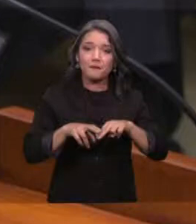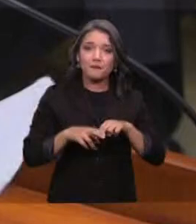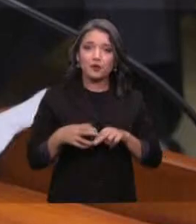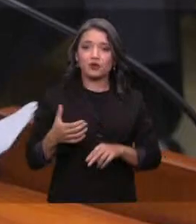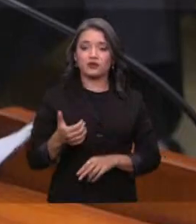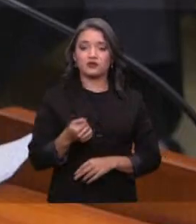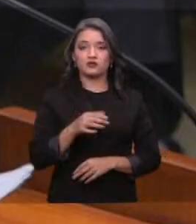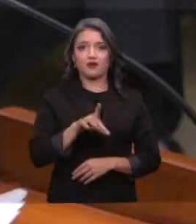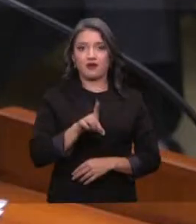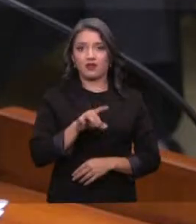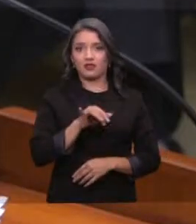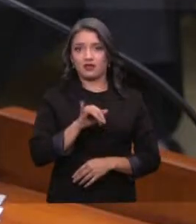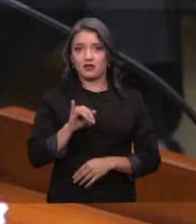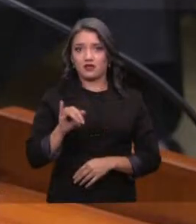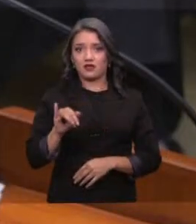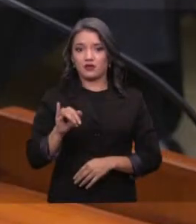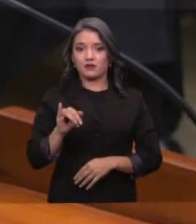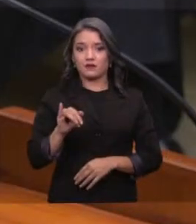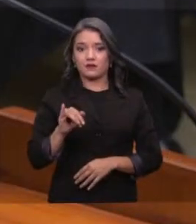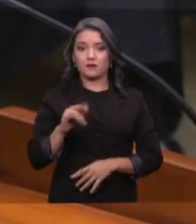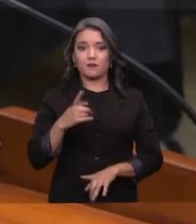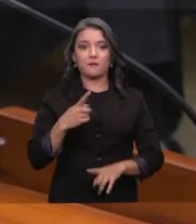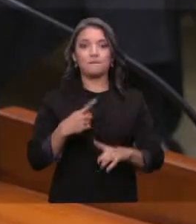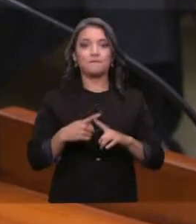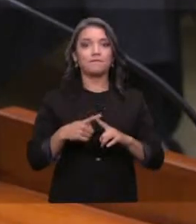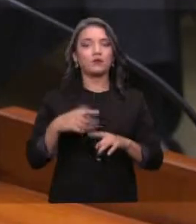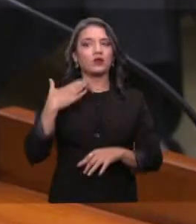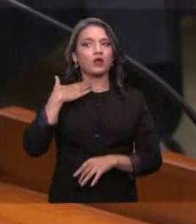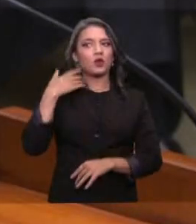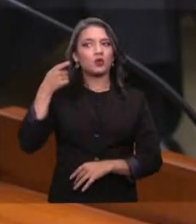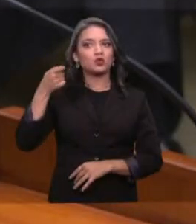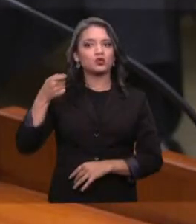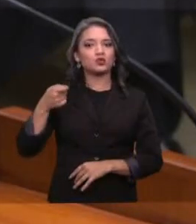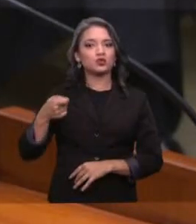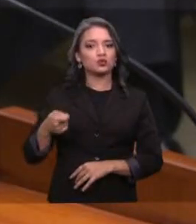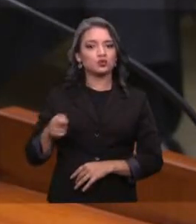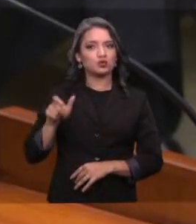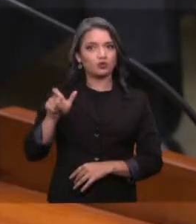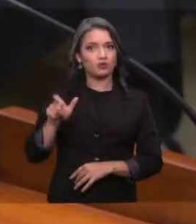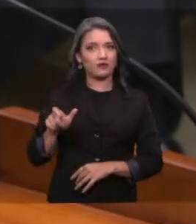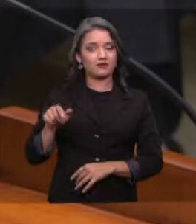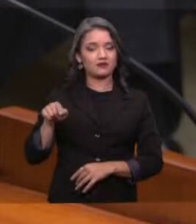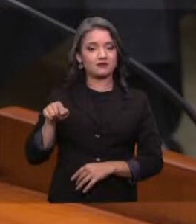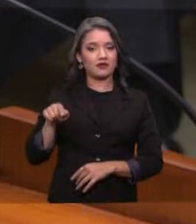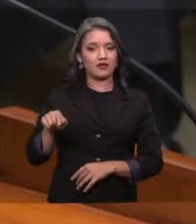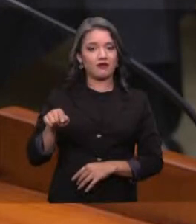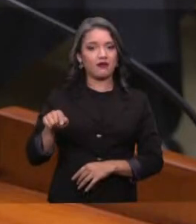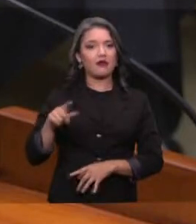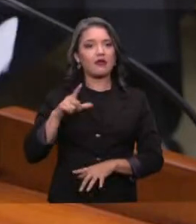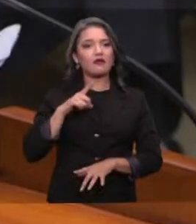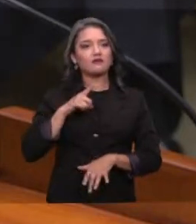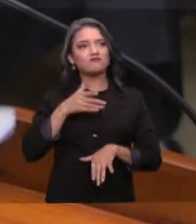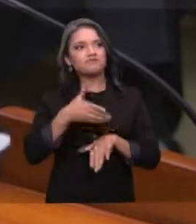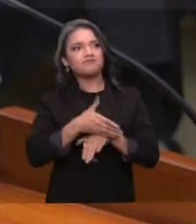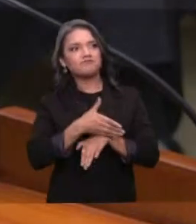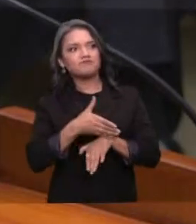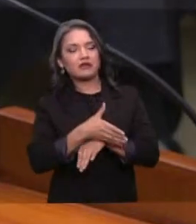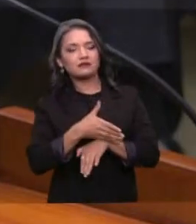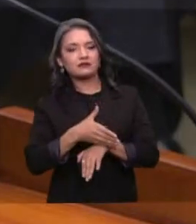a interferência do juiz na fase